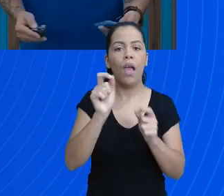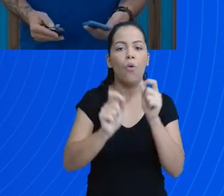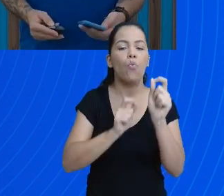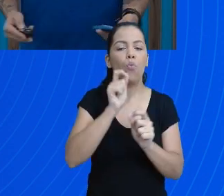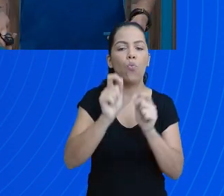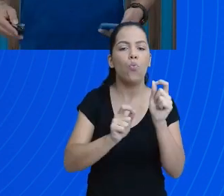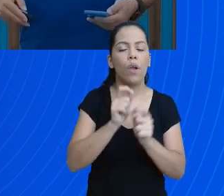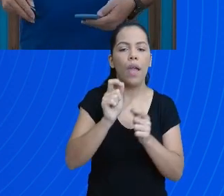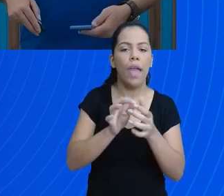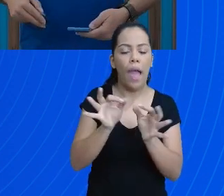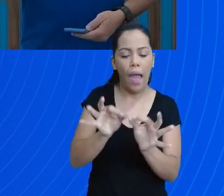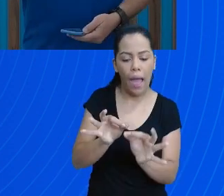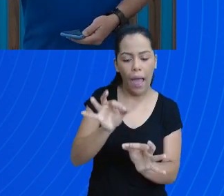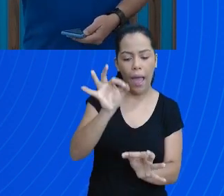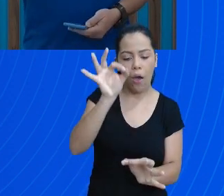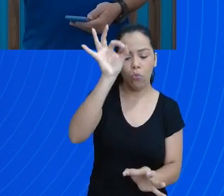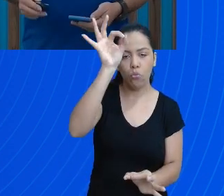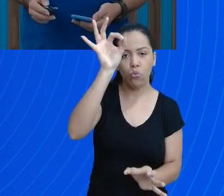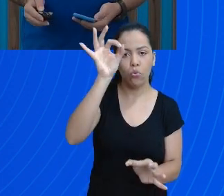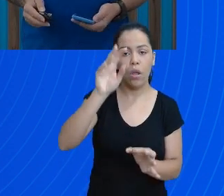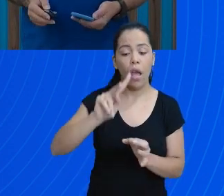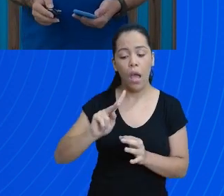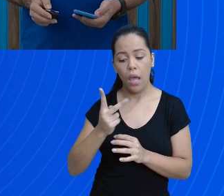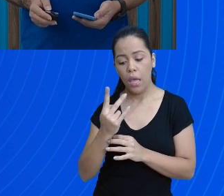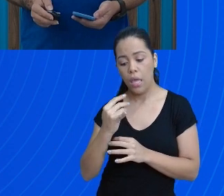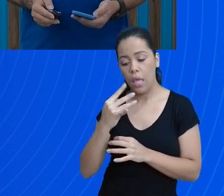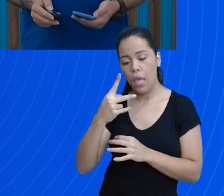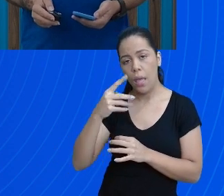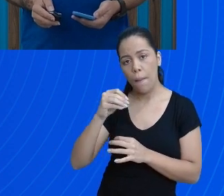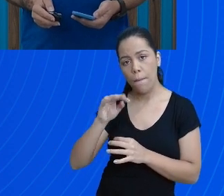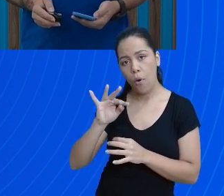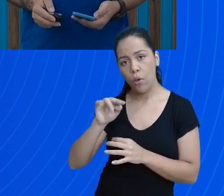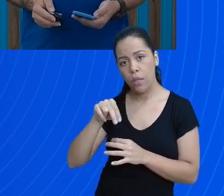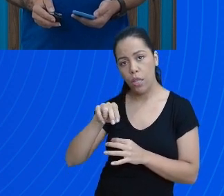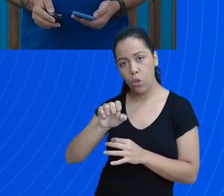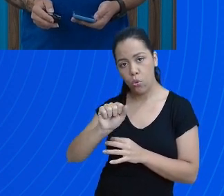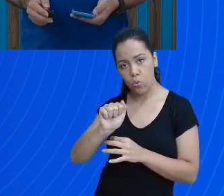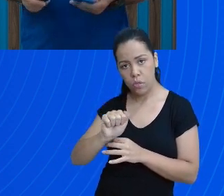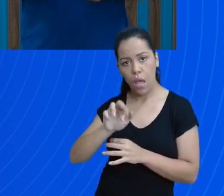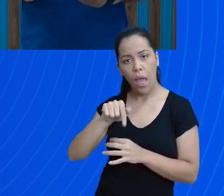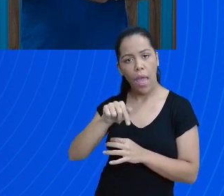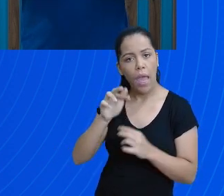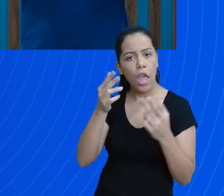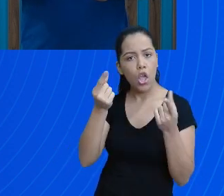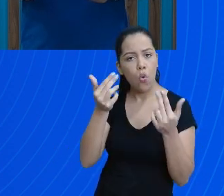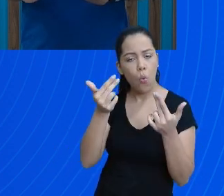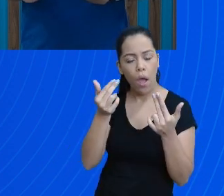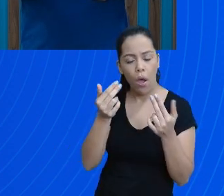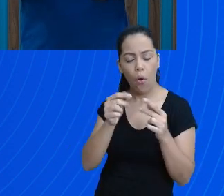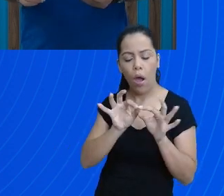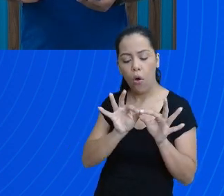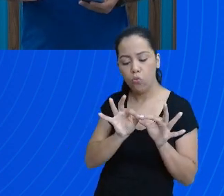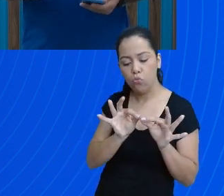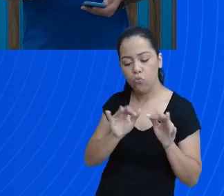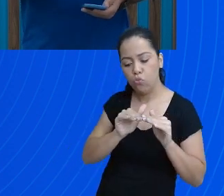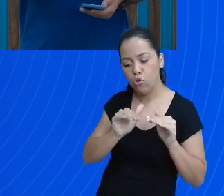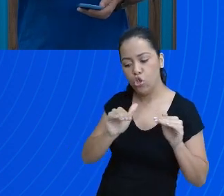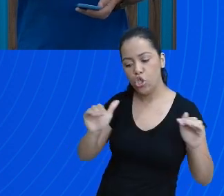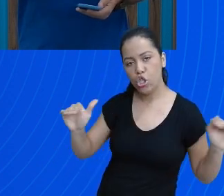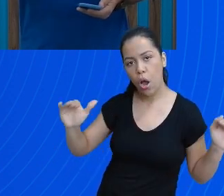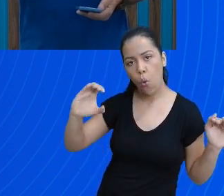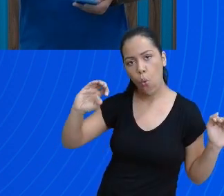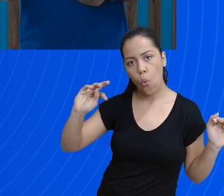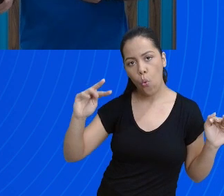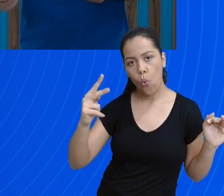a hipotenusa aquele chão que a gente utilizou com a ideia do cabo de vassoura, tá certo? Então, nessa aula, observe que estão